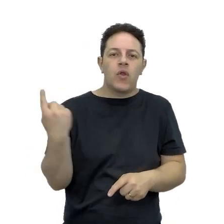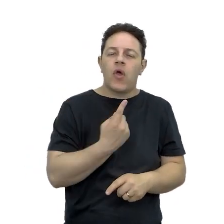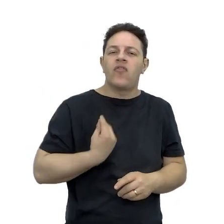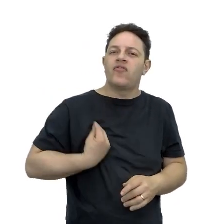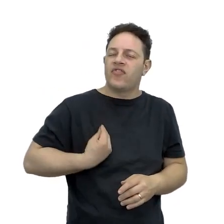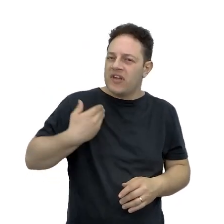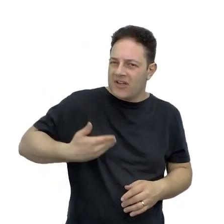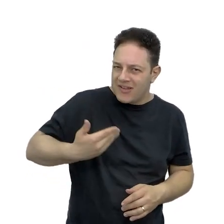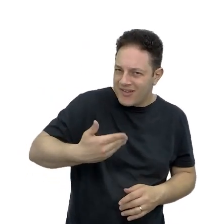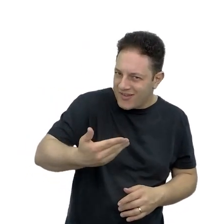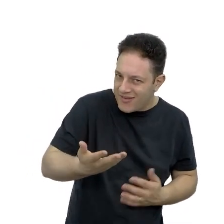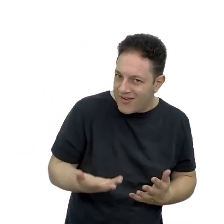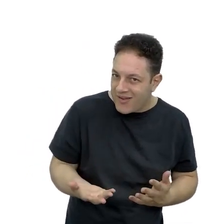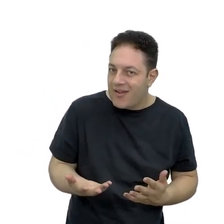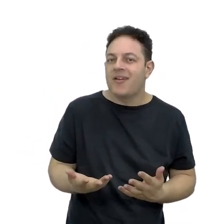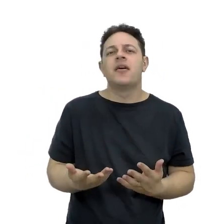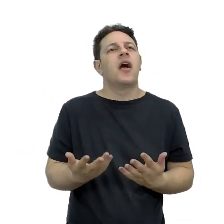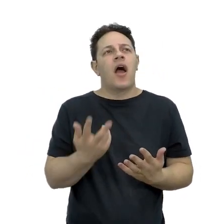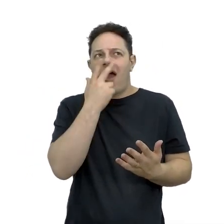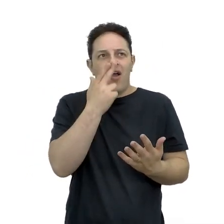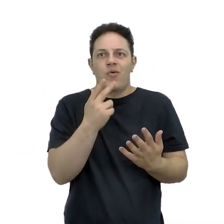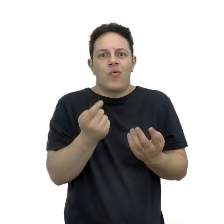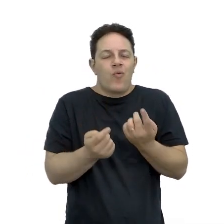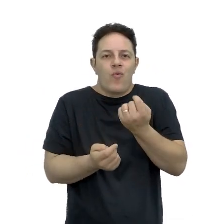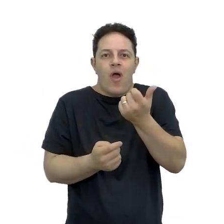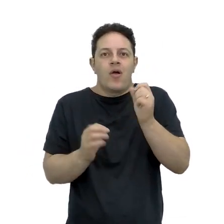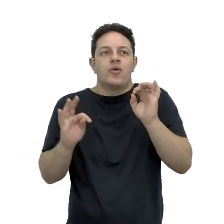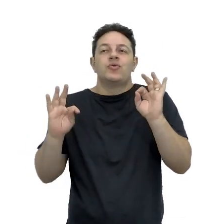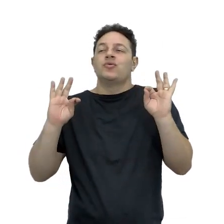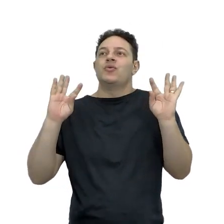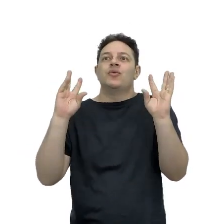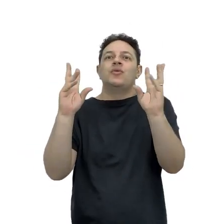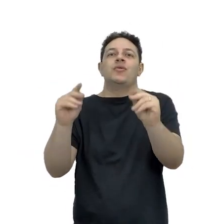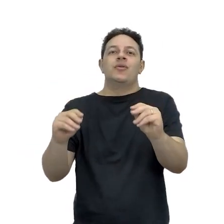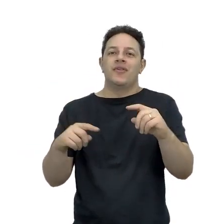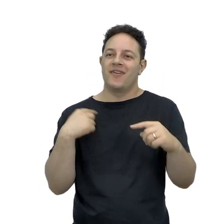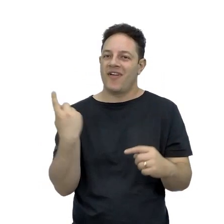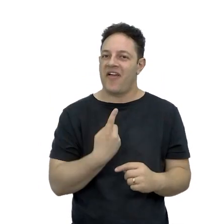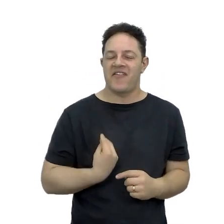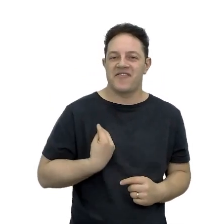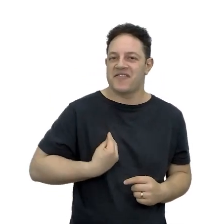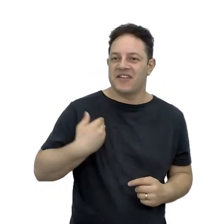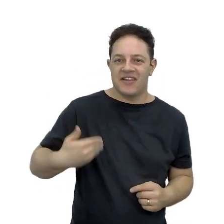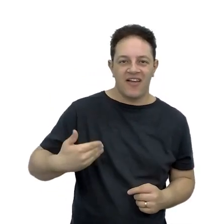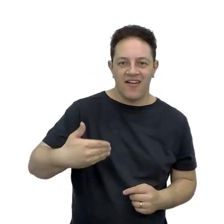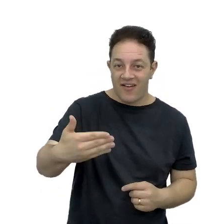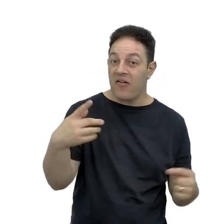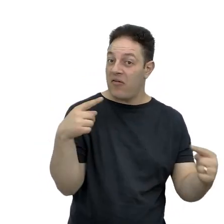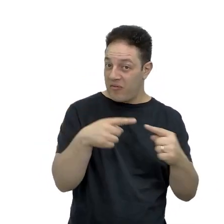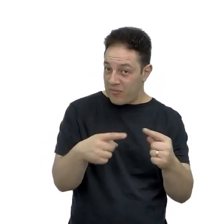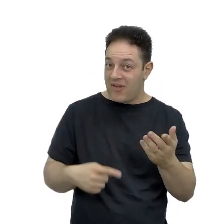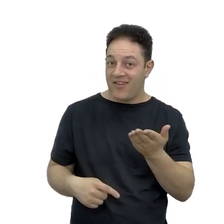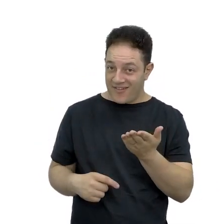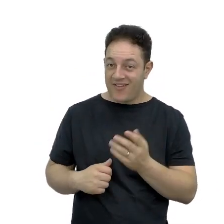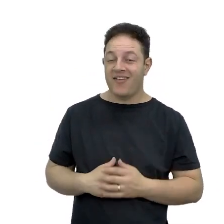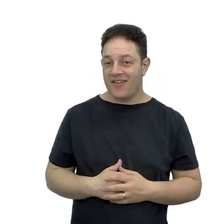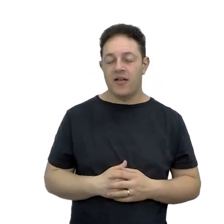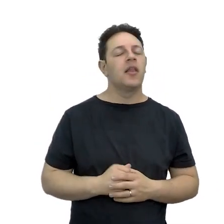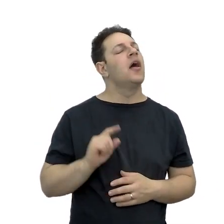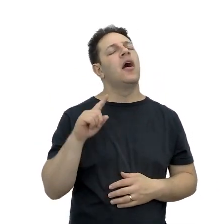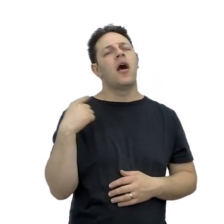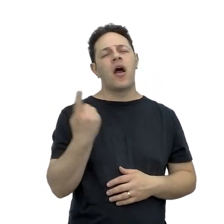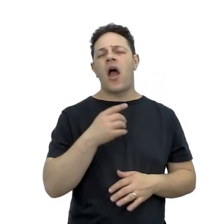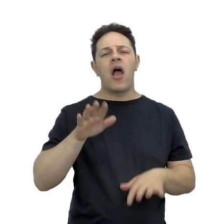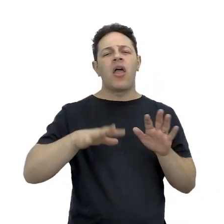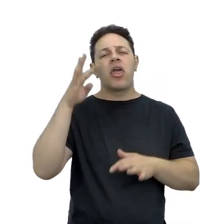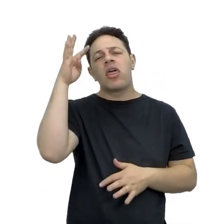atividades? Se não falar todas as nossas atividades, nós nem